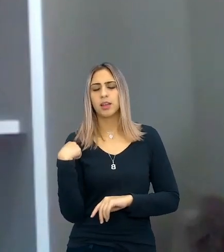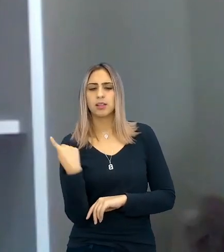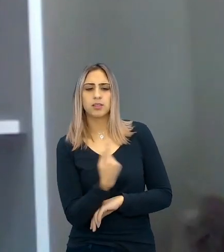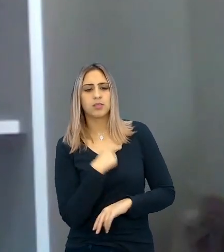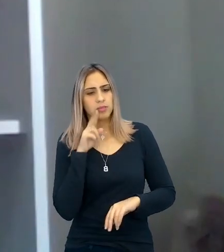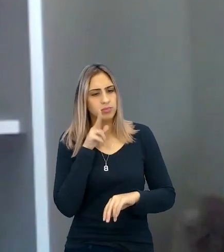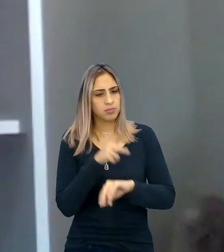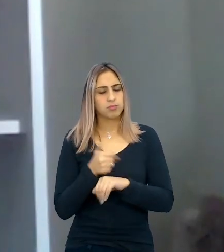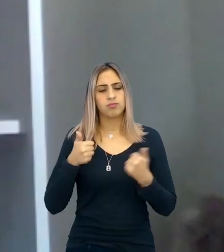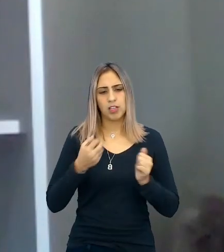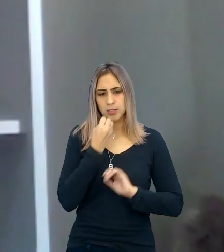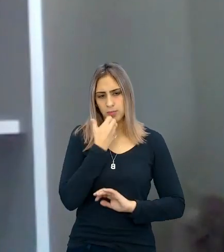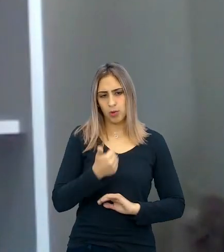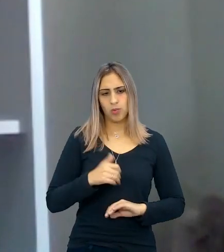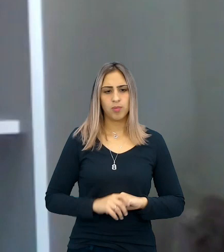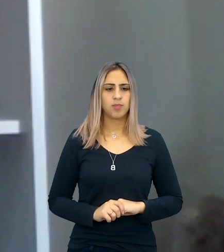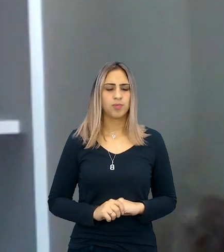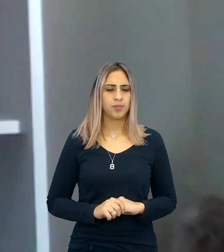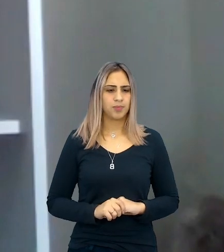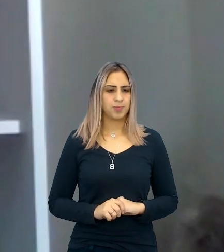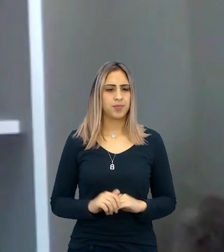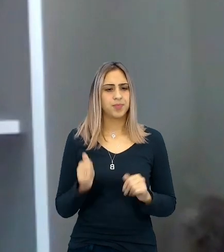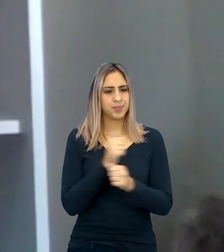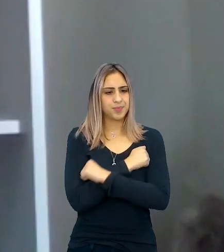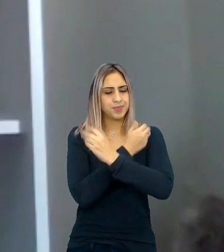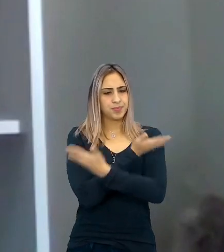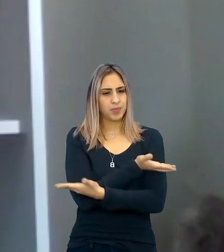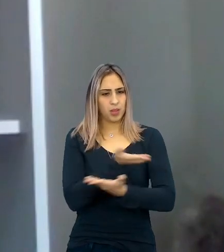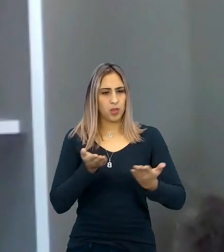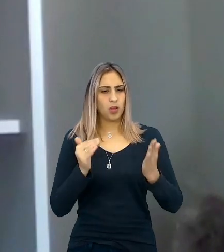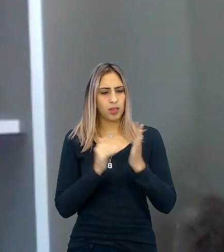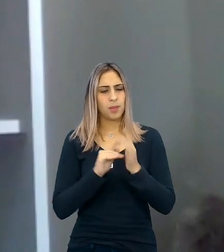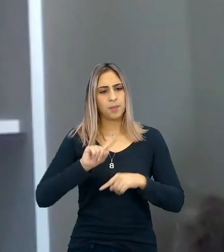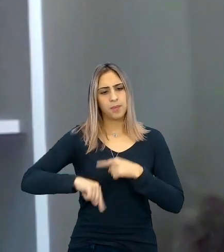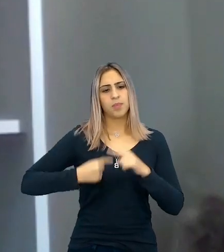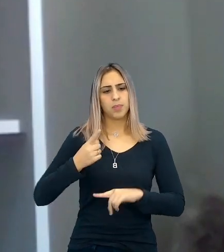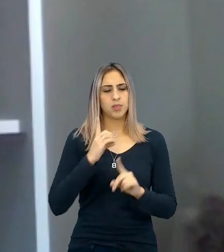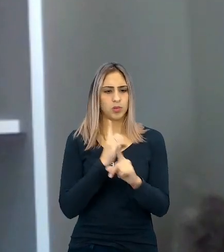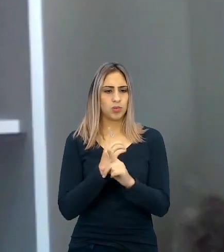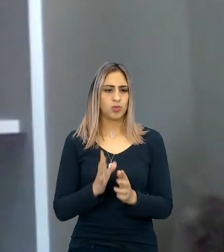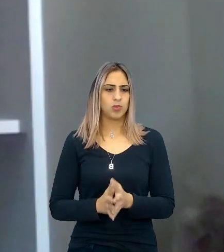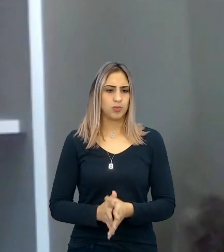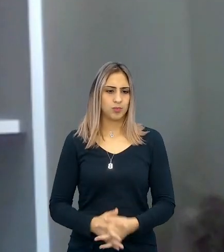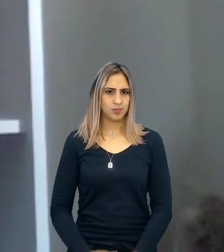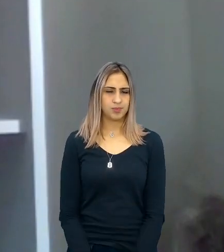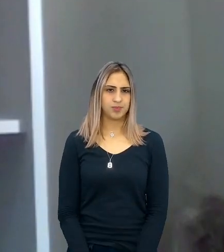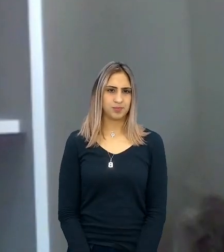vídeo saísse. Né? Então, um abraço a todos e até um próximo encontro.